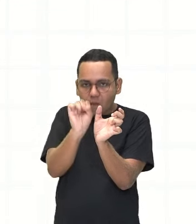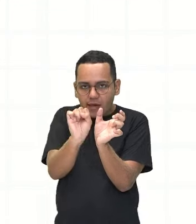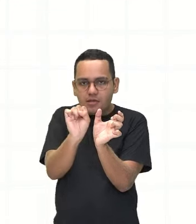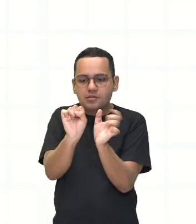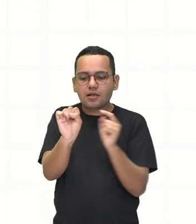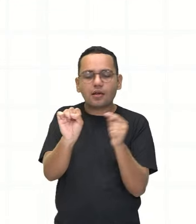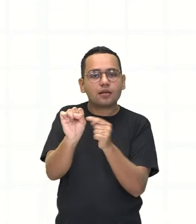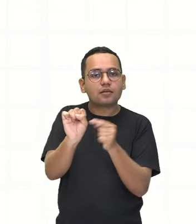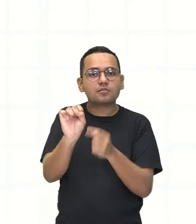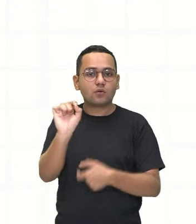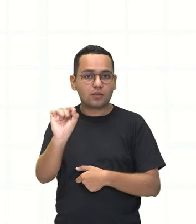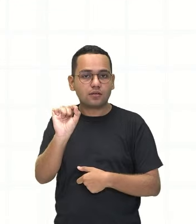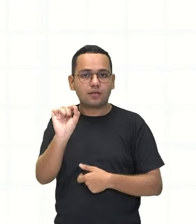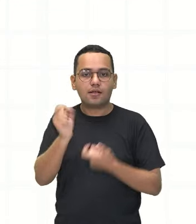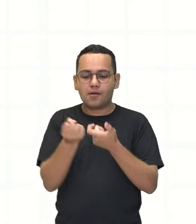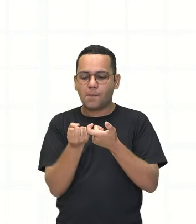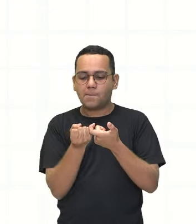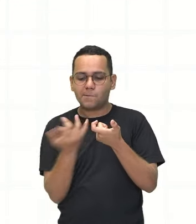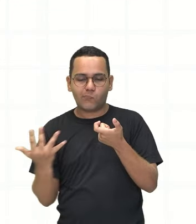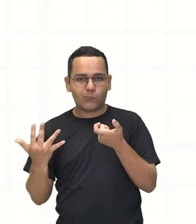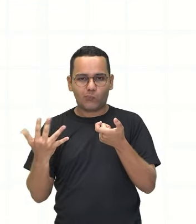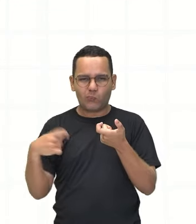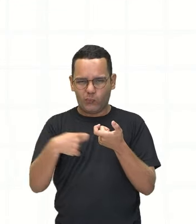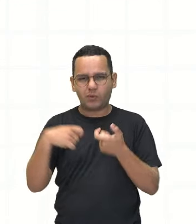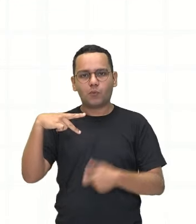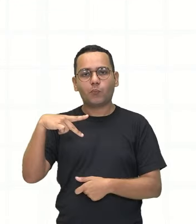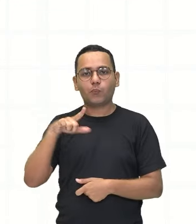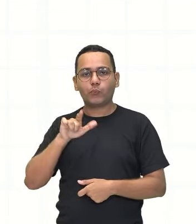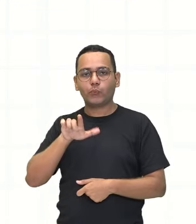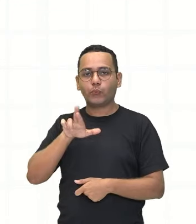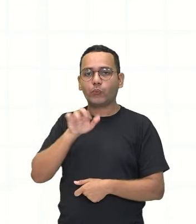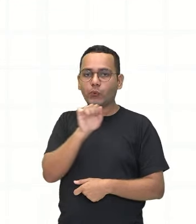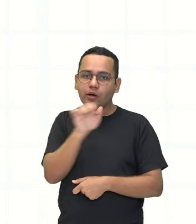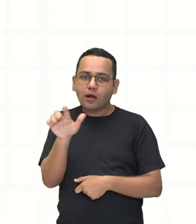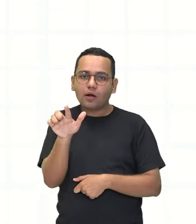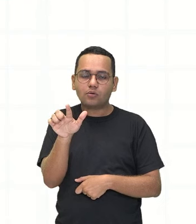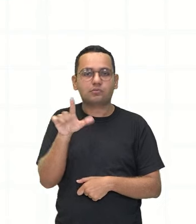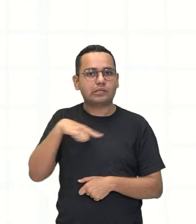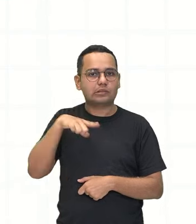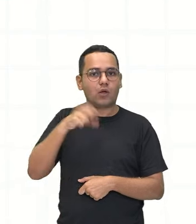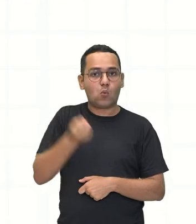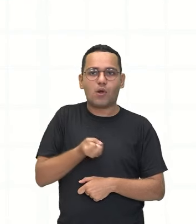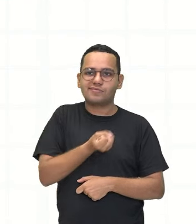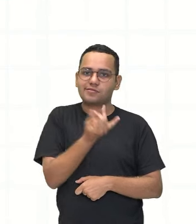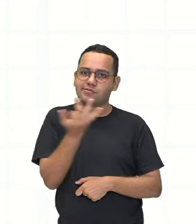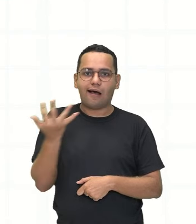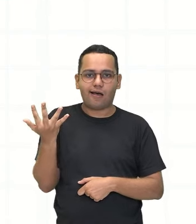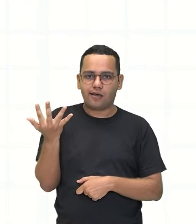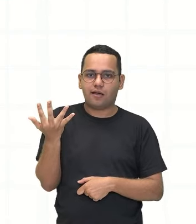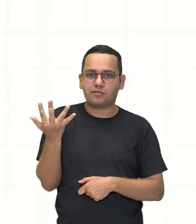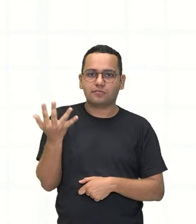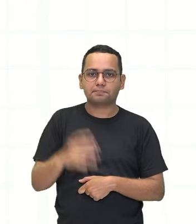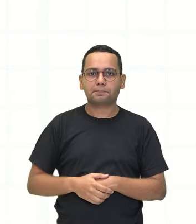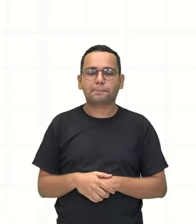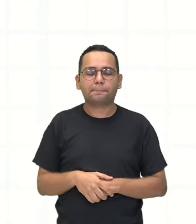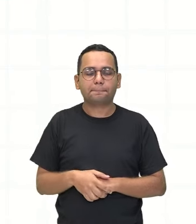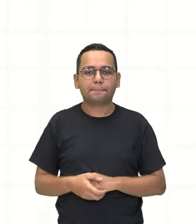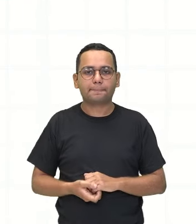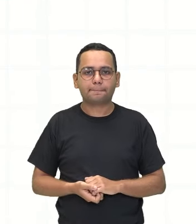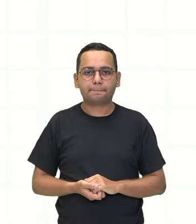aí que a palavra está no plural, certo? Ou seja, está dizendo que tem mais de um. É uma quantidade, né? Eu estou